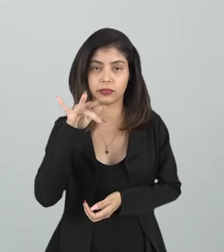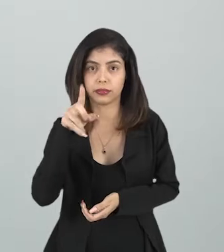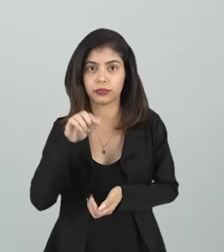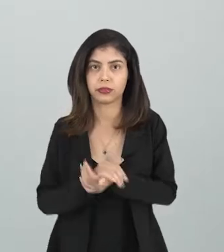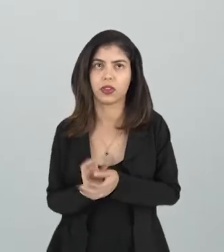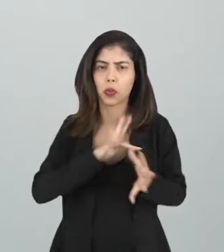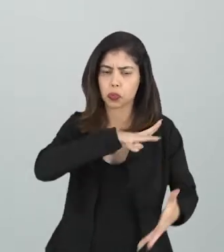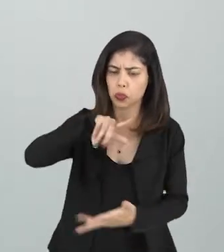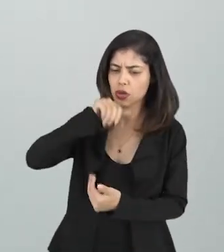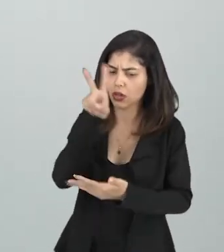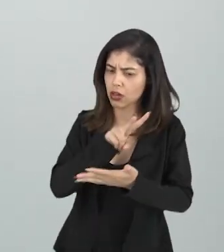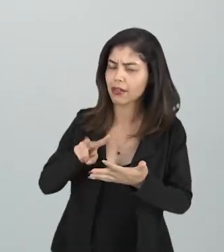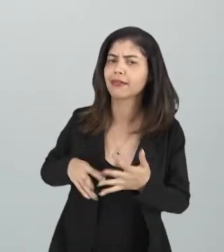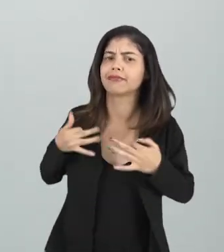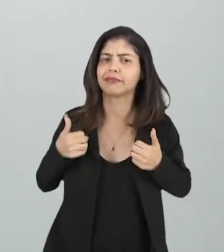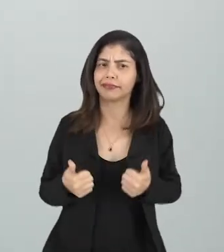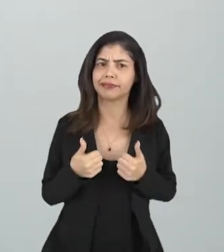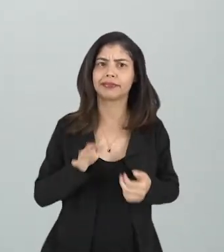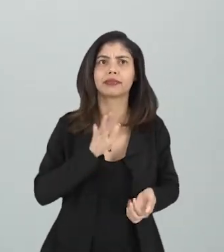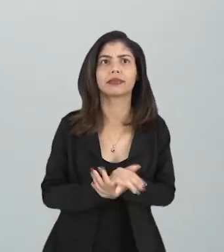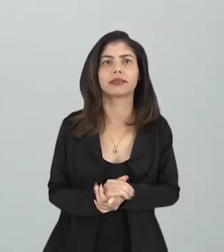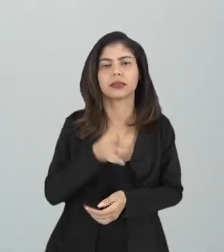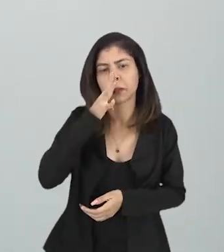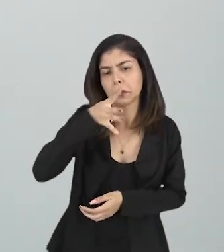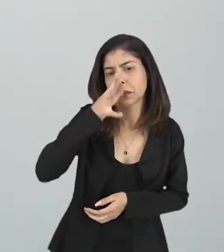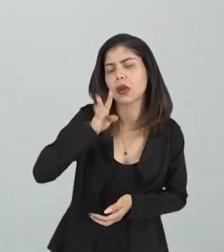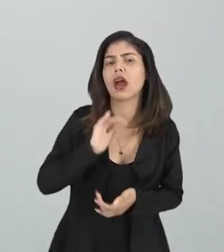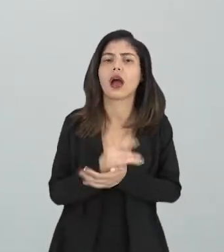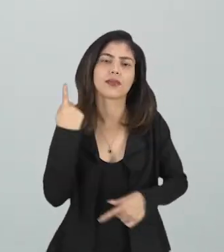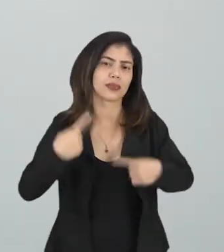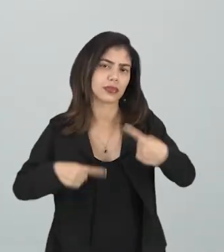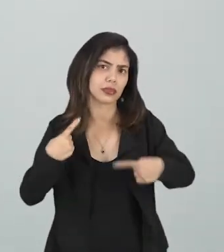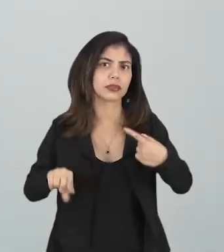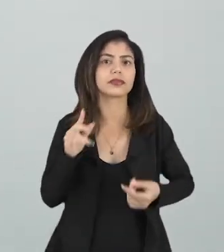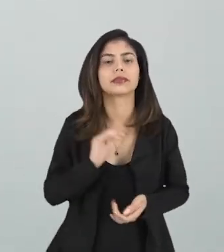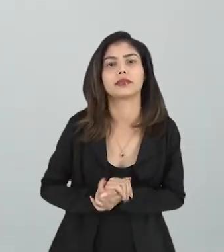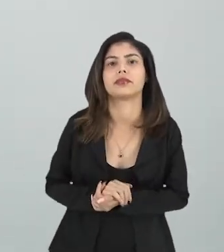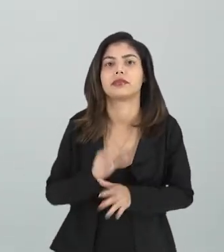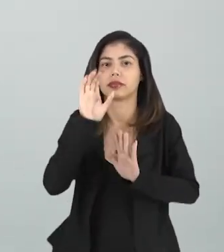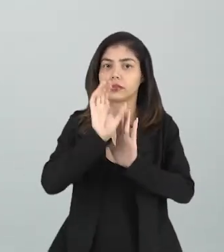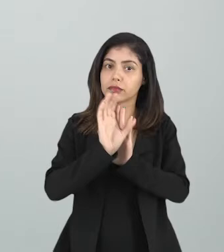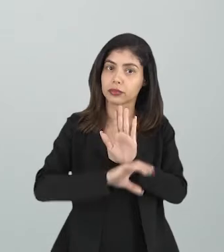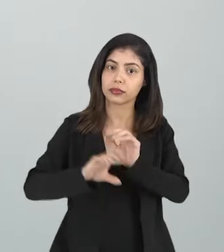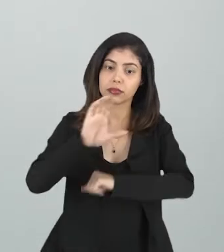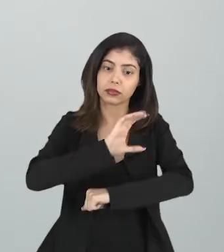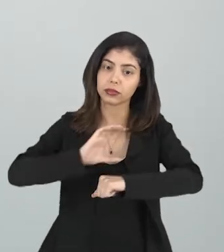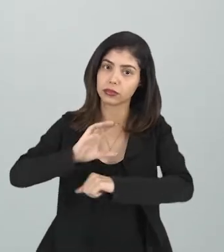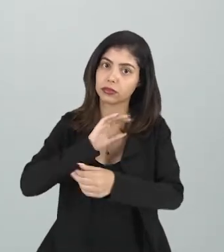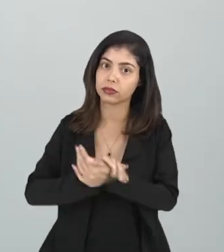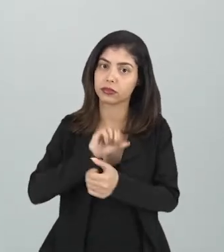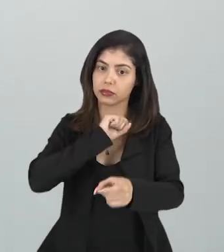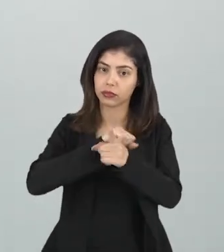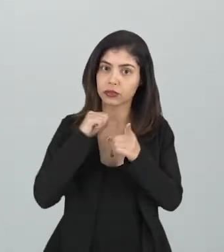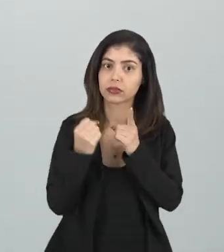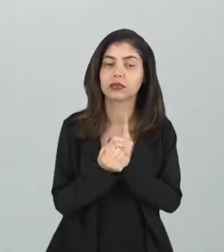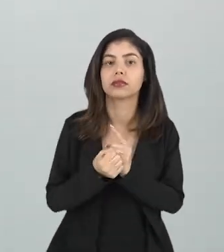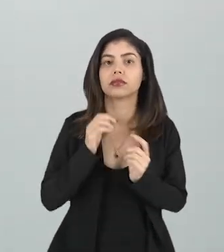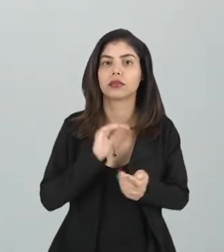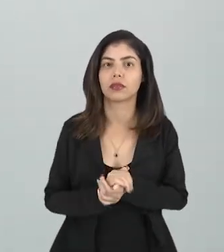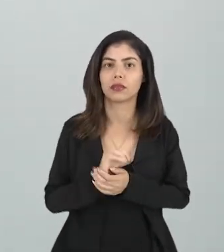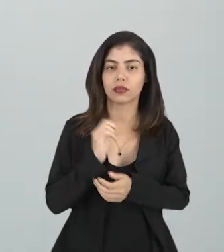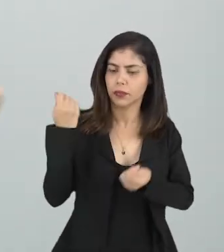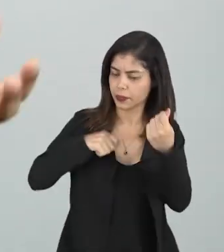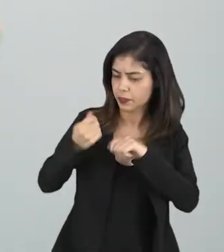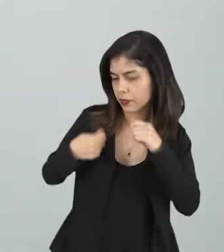leitura de mundo, tem uma leitura crítica a respeito da política, da constituição da sociedade, do momento econômico,